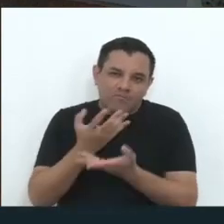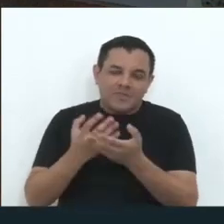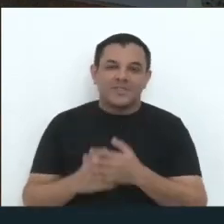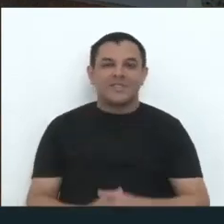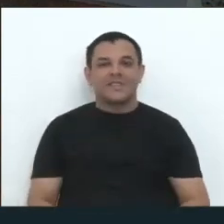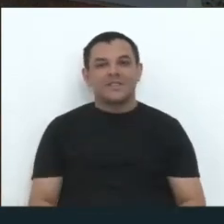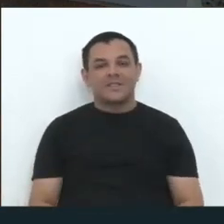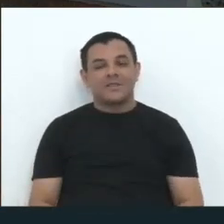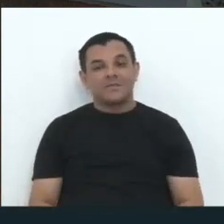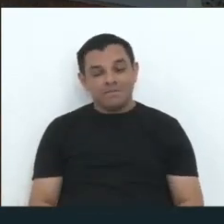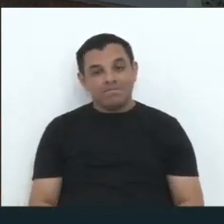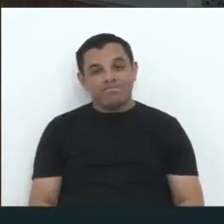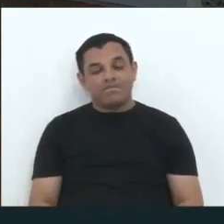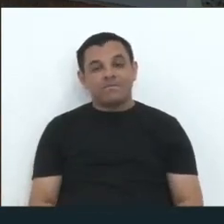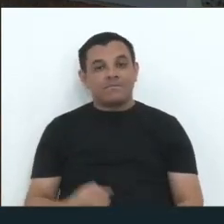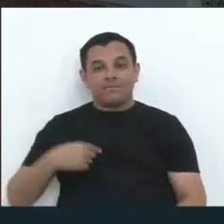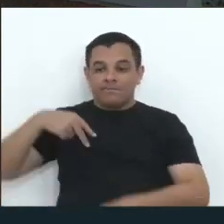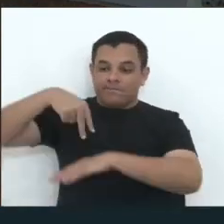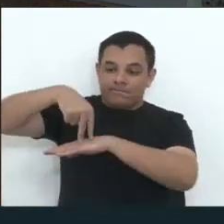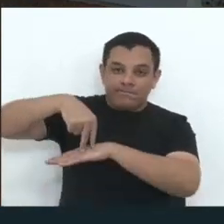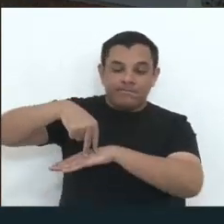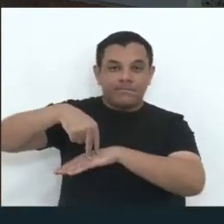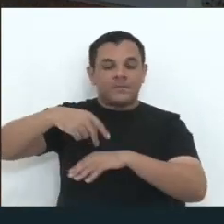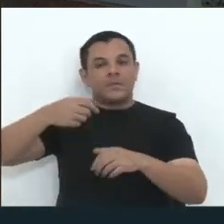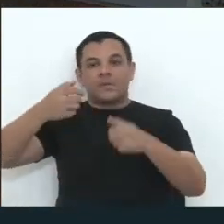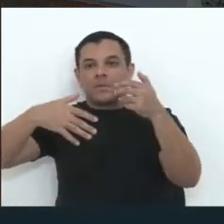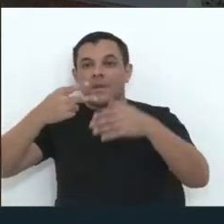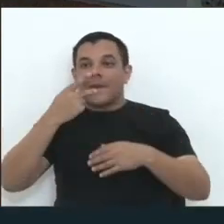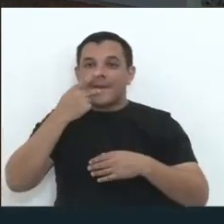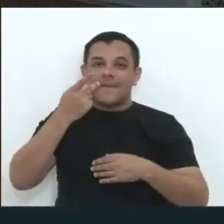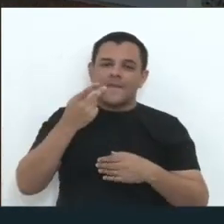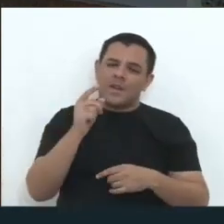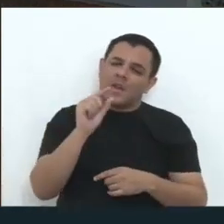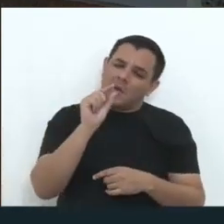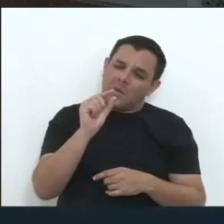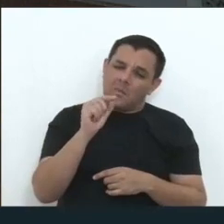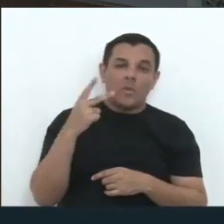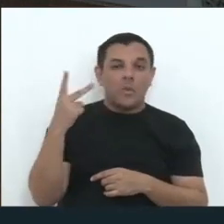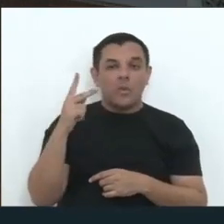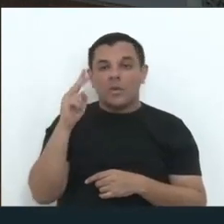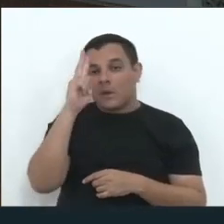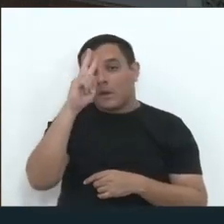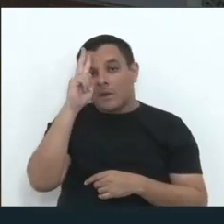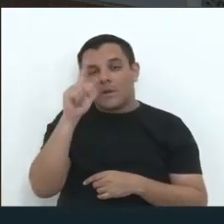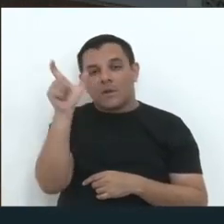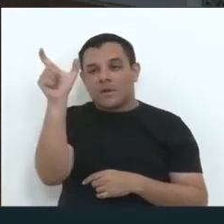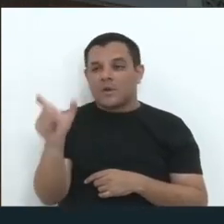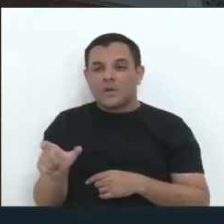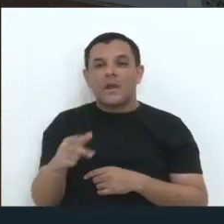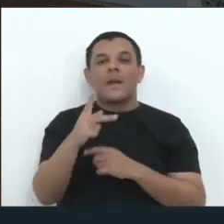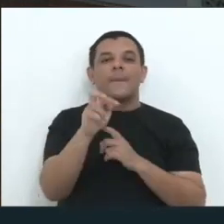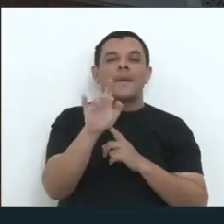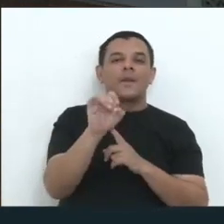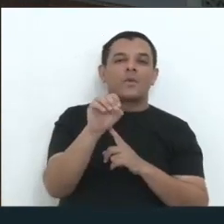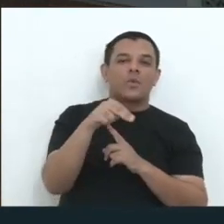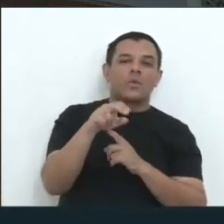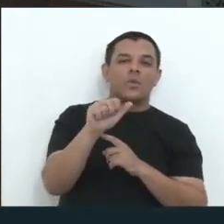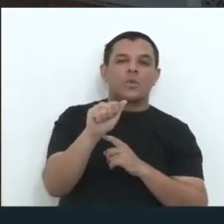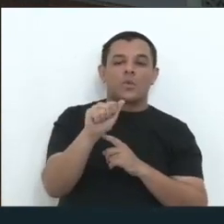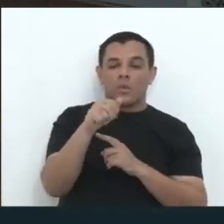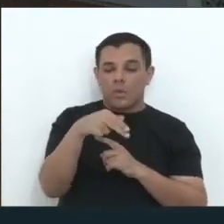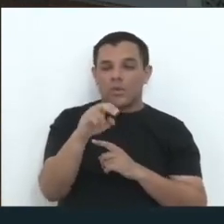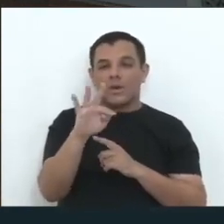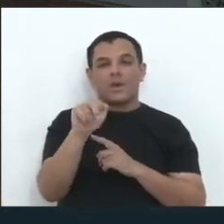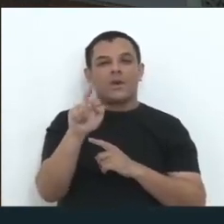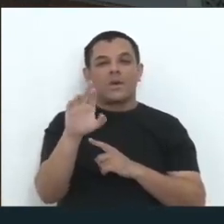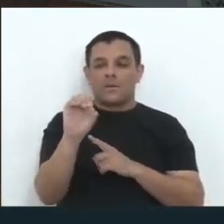deixar hoje de vir aqui e falar um pouco da história do Pedro Notaro, onde